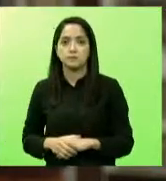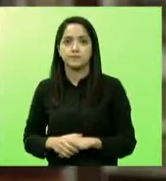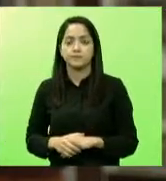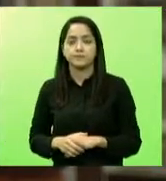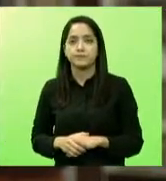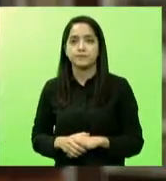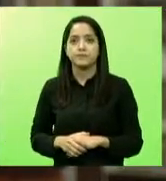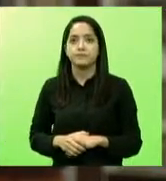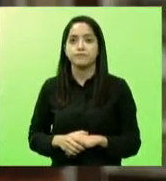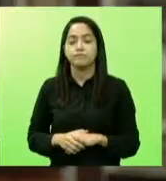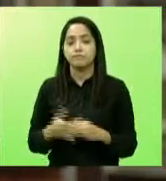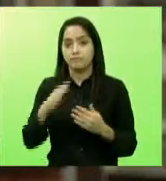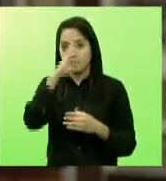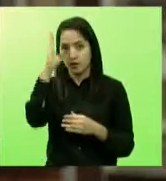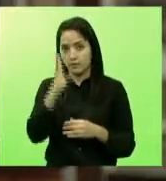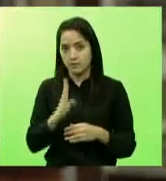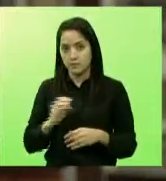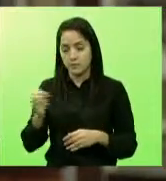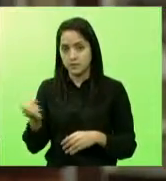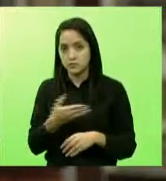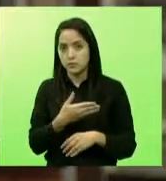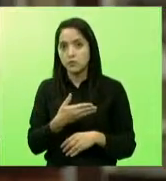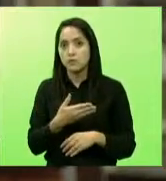E esse Brasil novo,